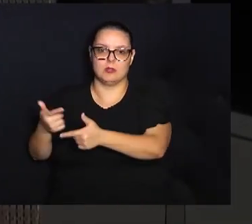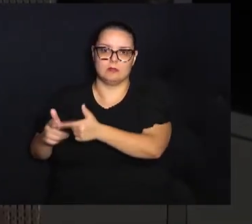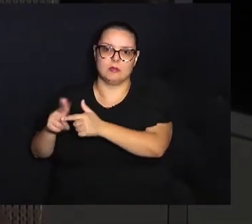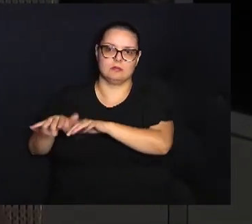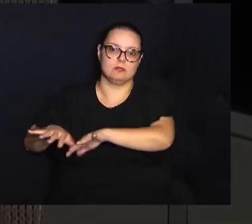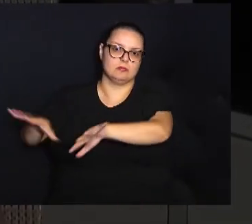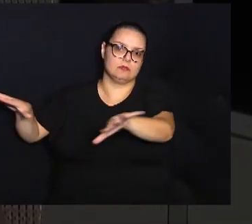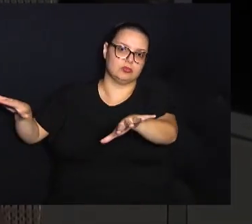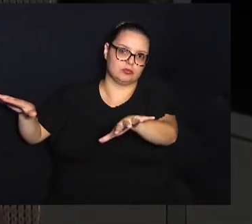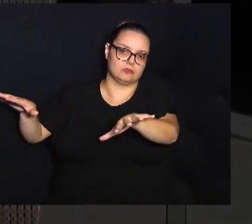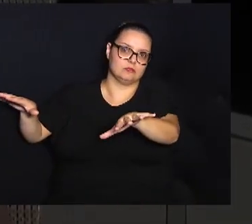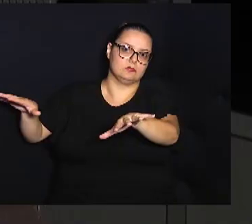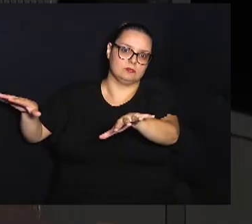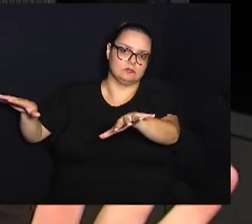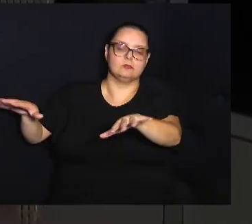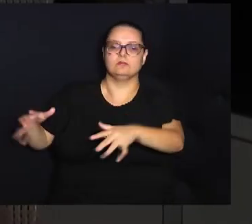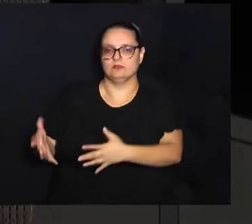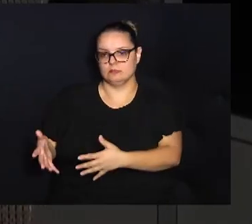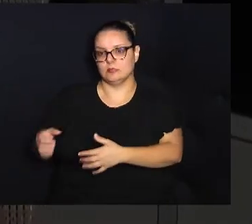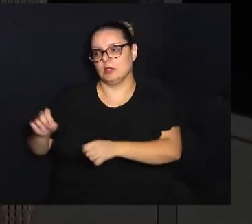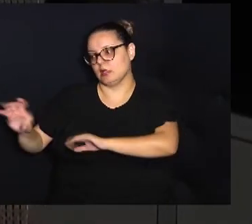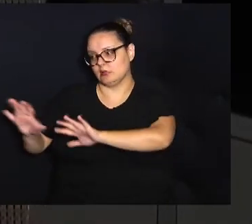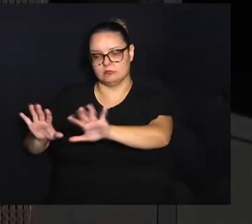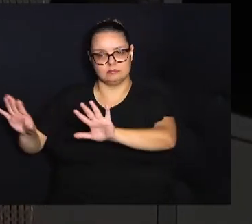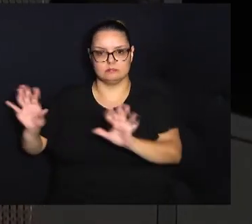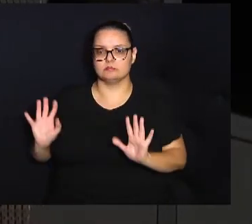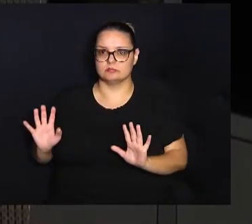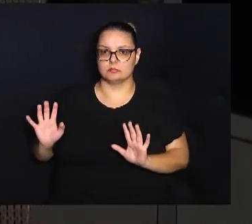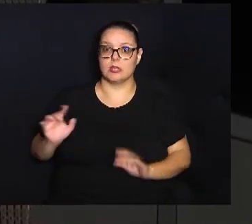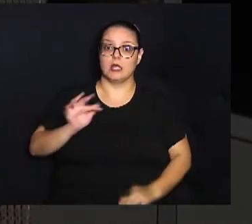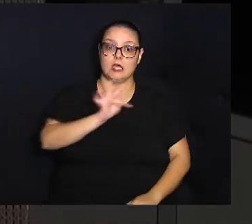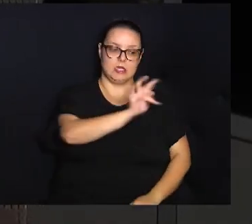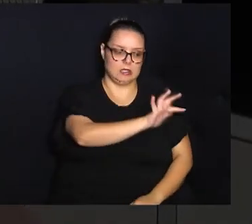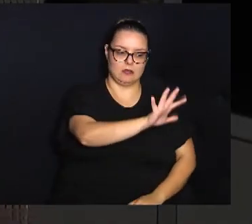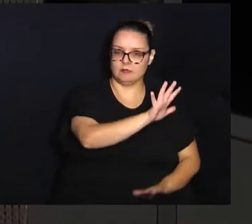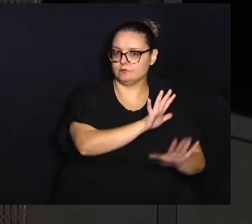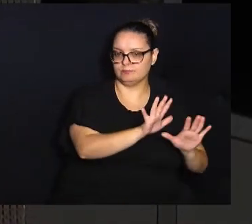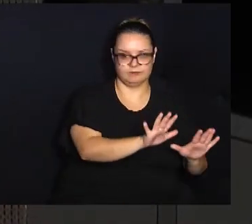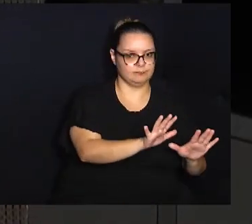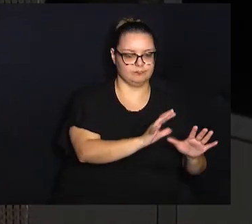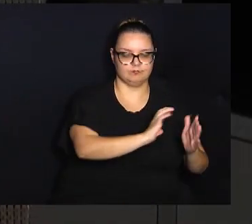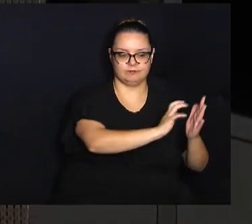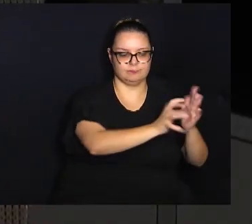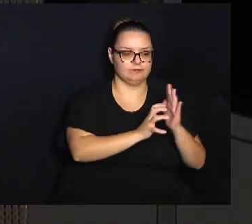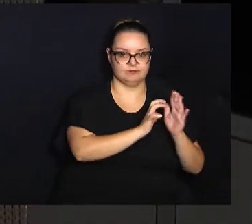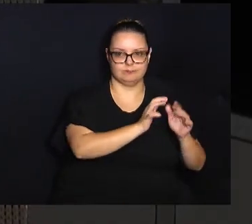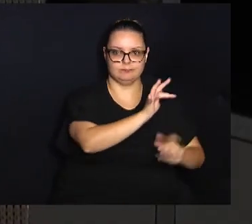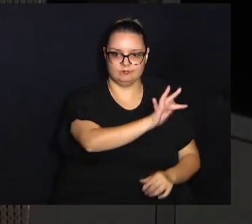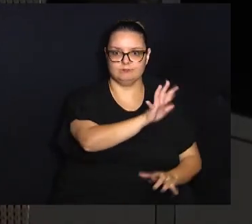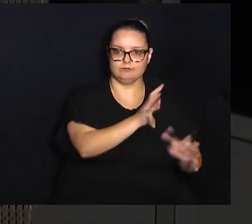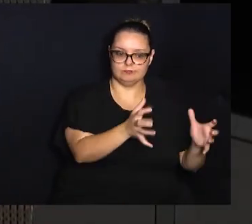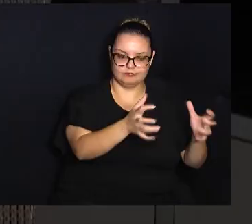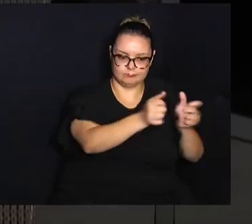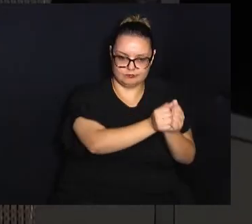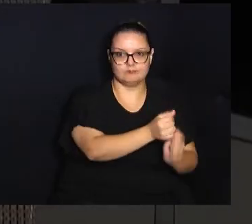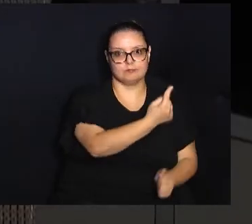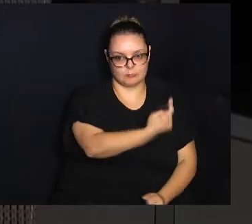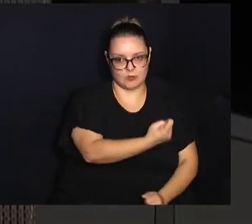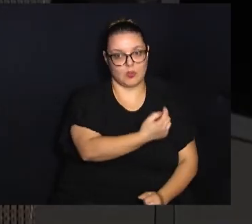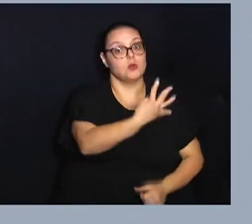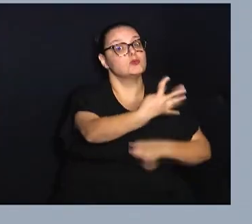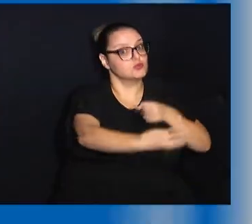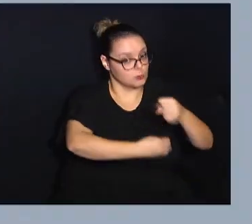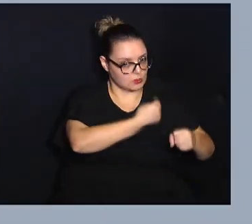Eles se dissipam cada um por seu lado. Na federação, não. A federação tem que continuar como se fosse um partido só durante os 4